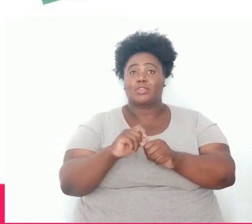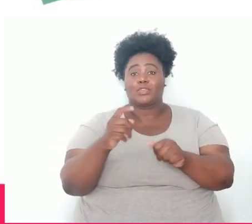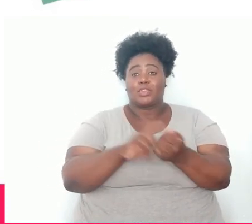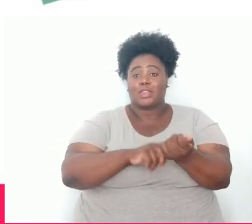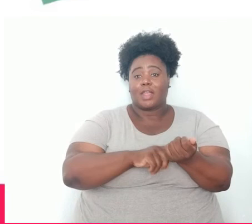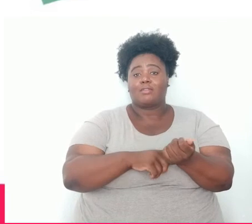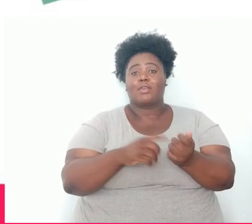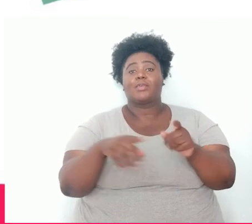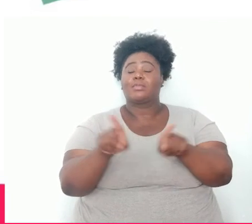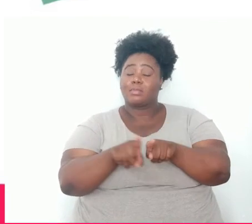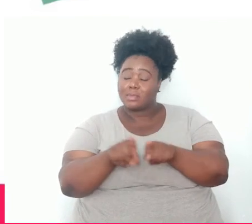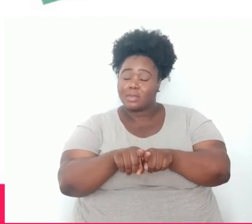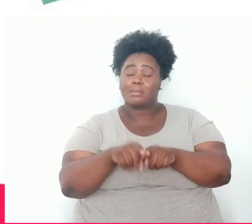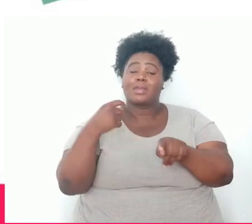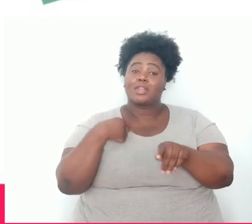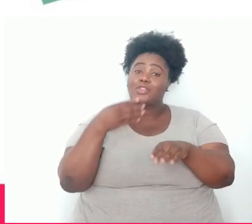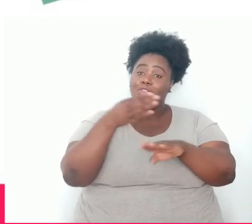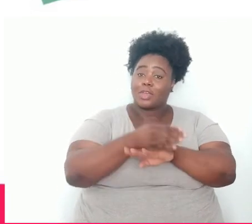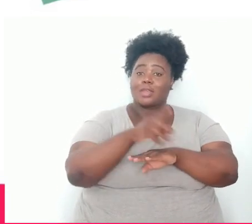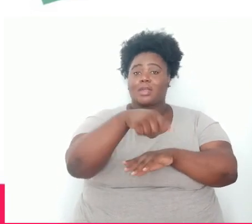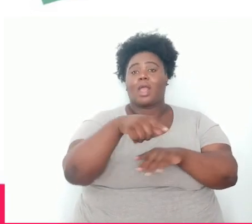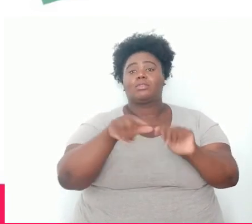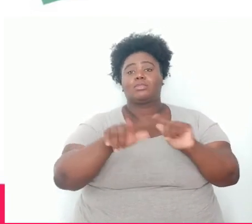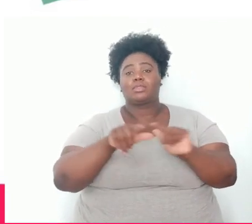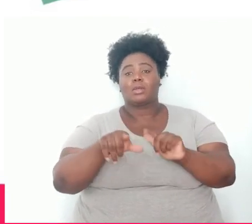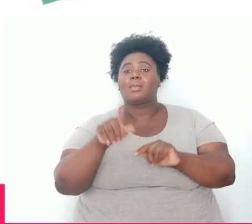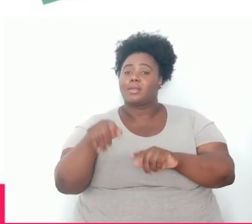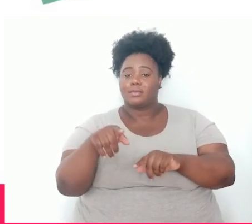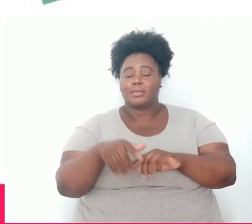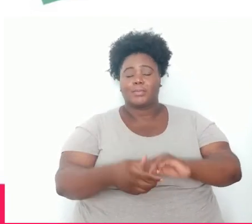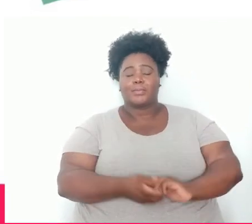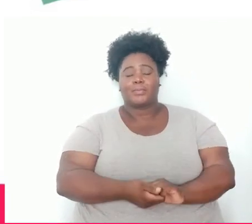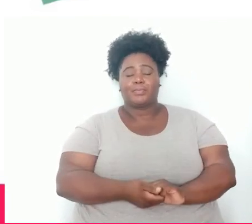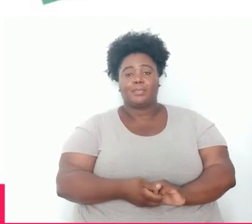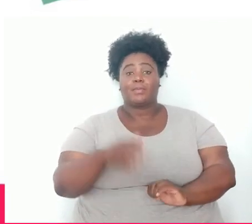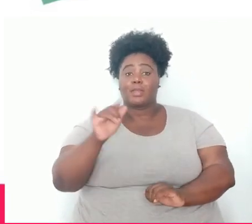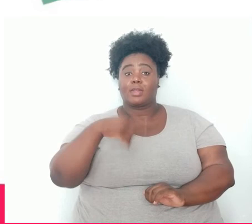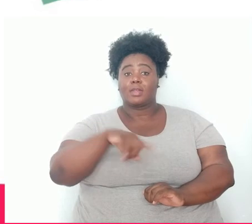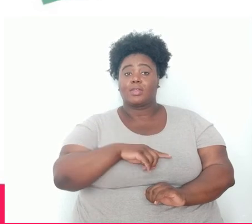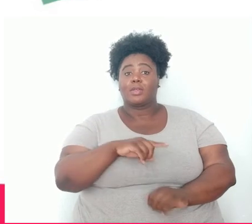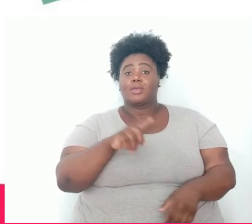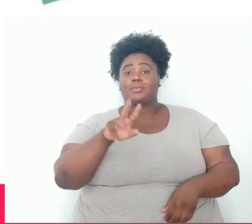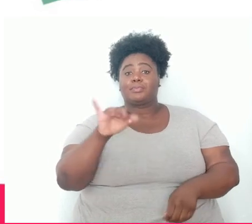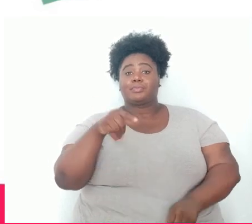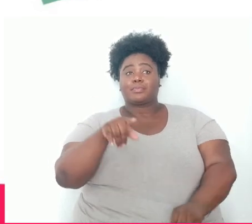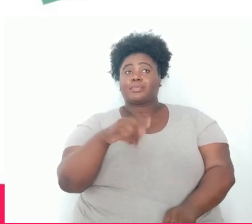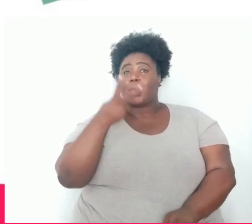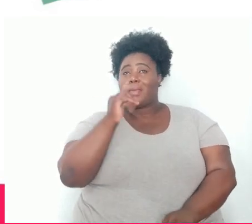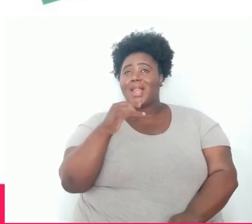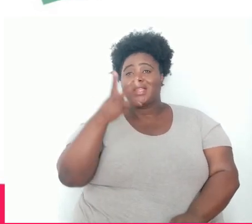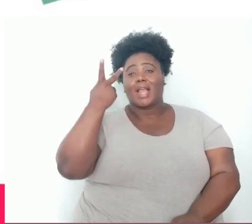de tensão, e também de entrada no mercado, né, Rafael? Porque senão a gente também cai num campo